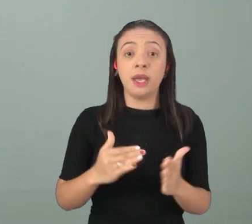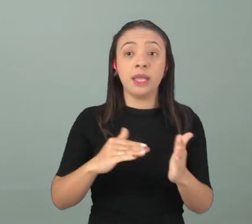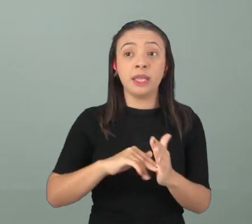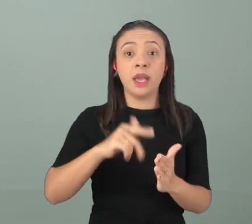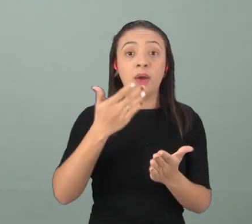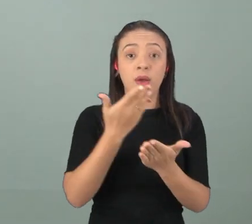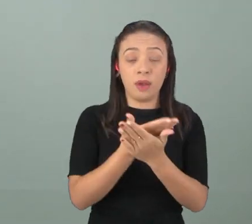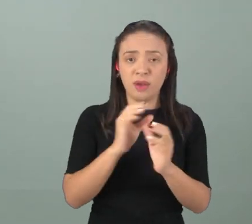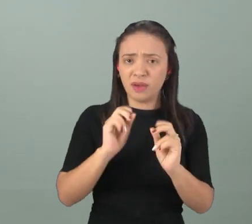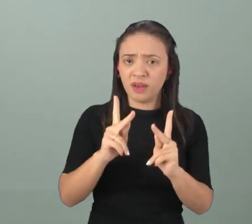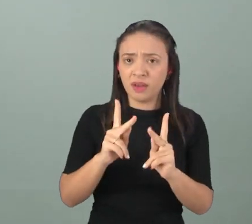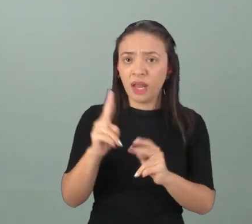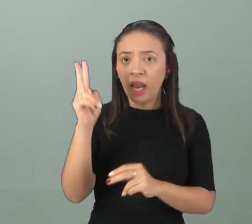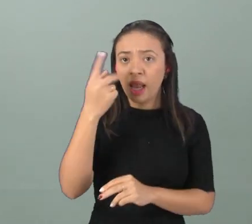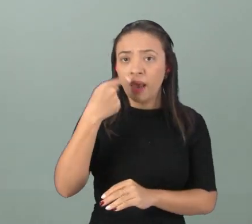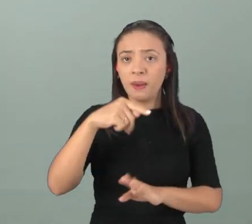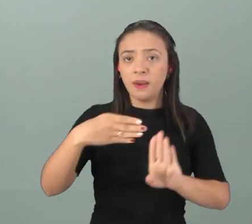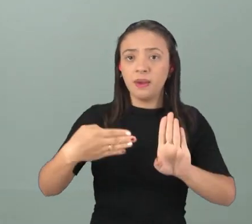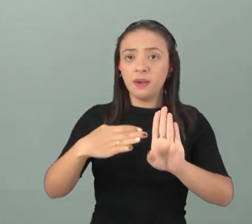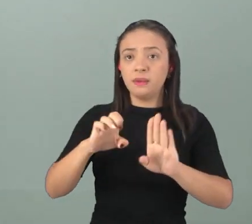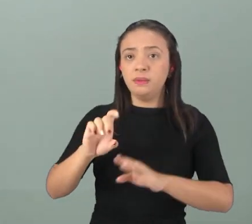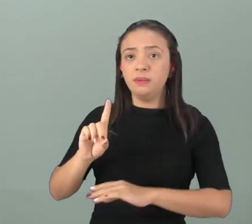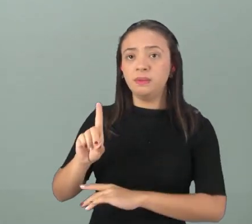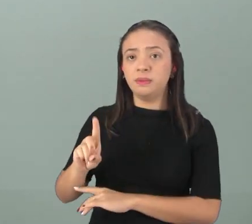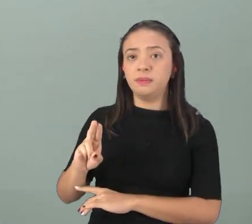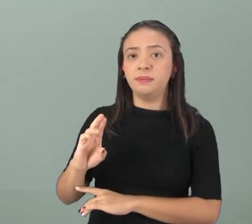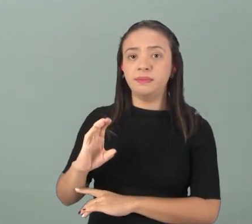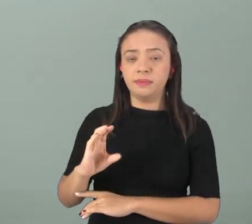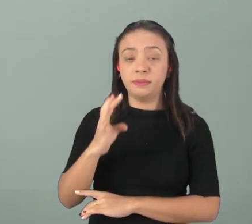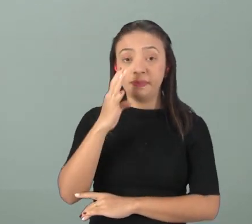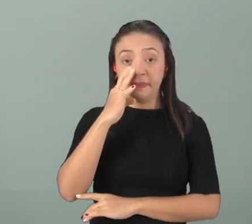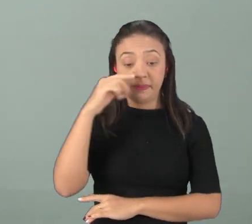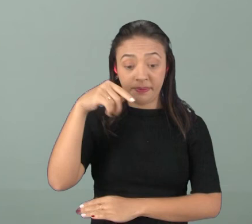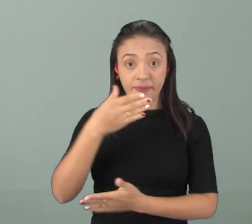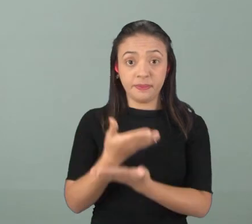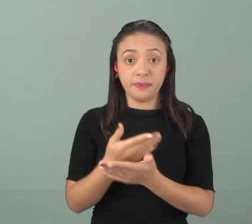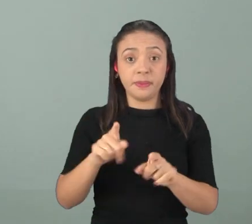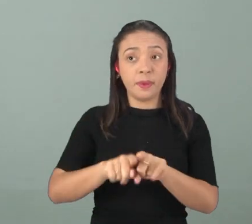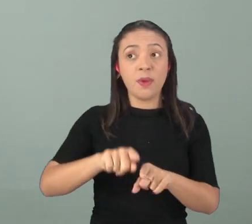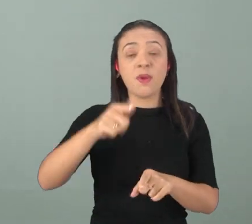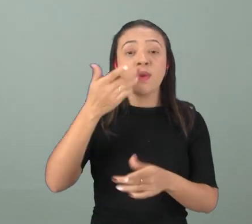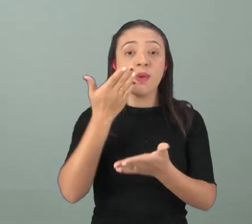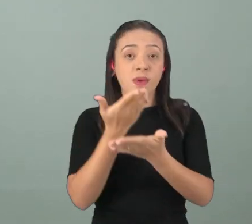aula, tá bom? Não esqueça de acessar a plataforma Eduque, para você ter acesso a essa